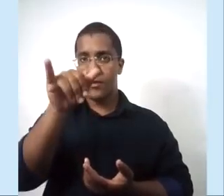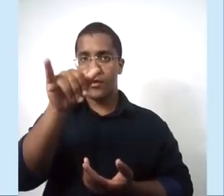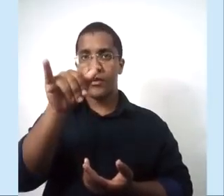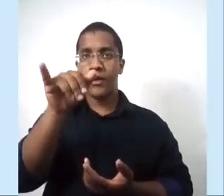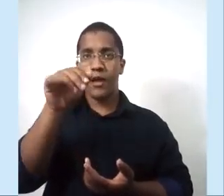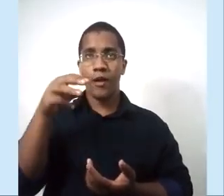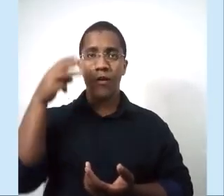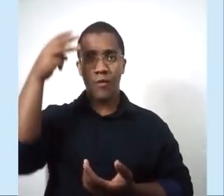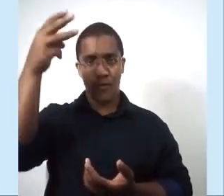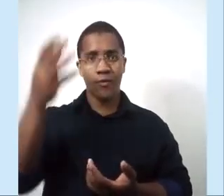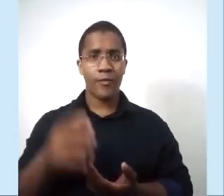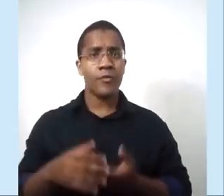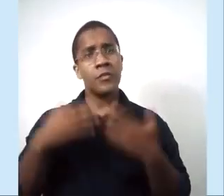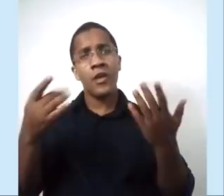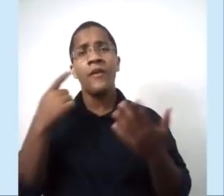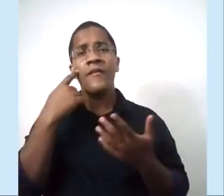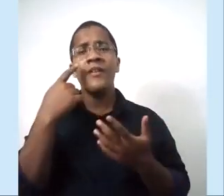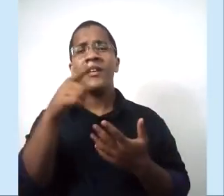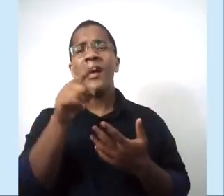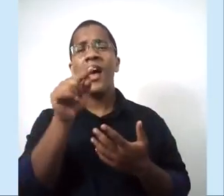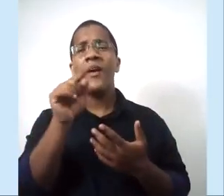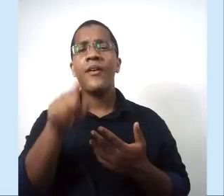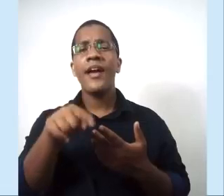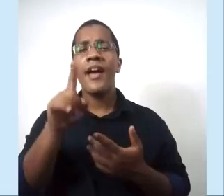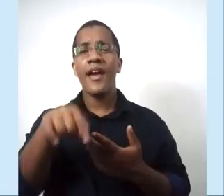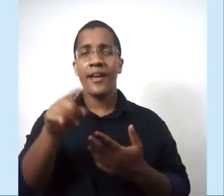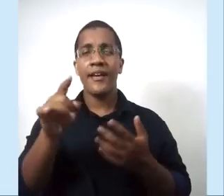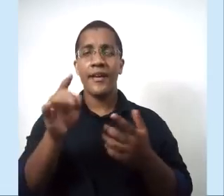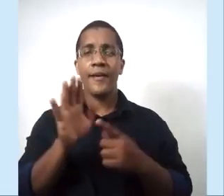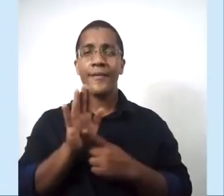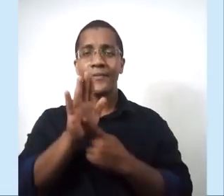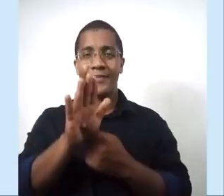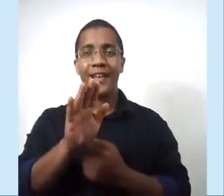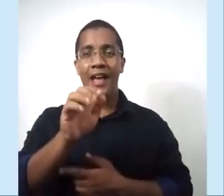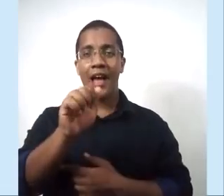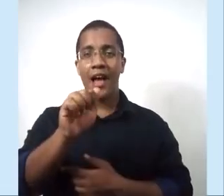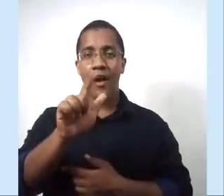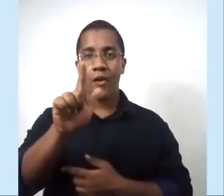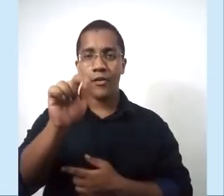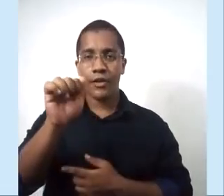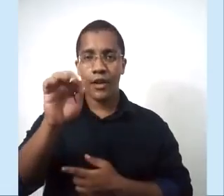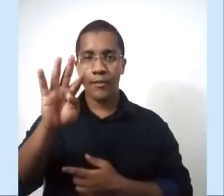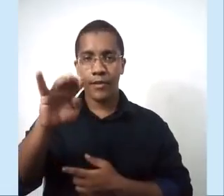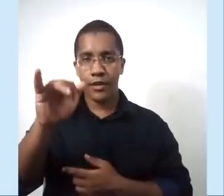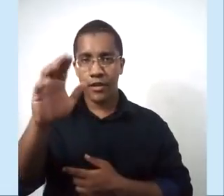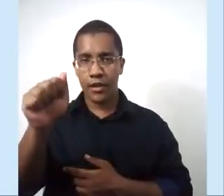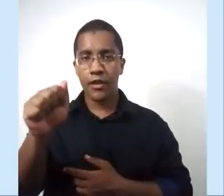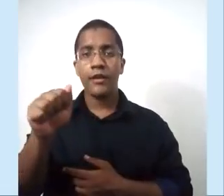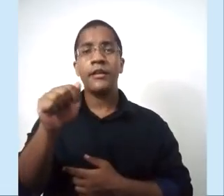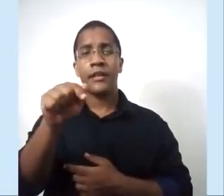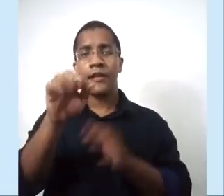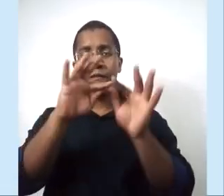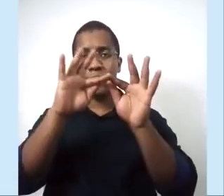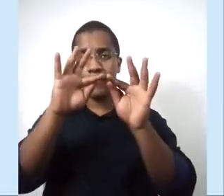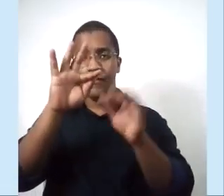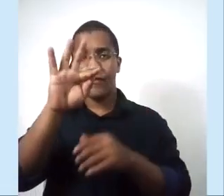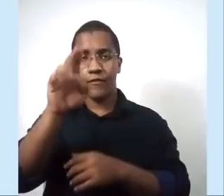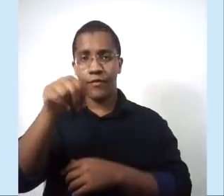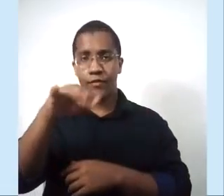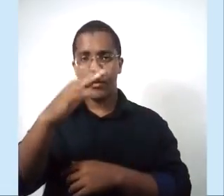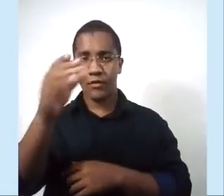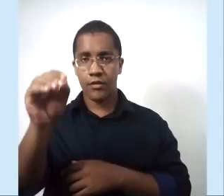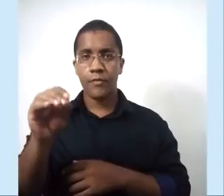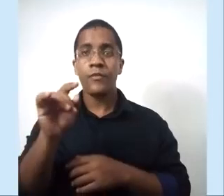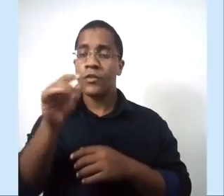representações algébricas da função. Certo? Se você não entendeu, dá uma pausa,